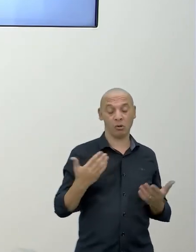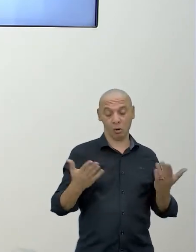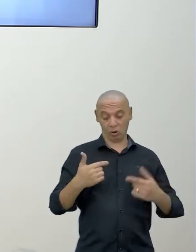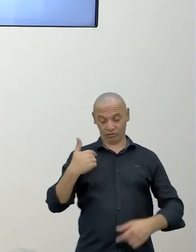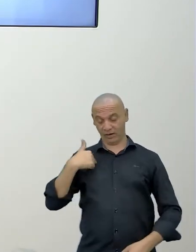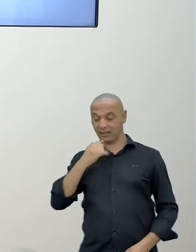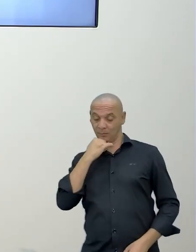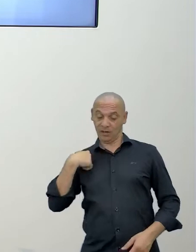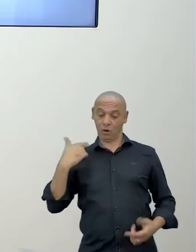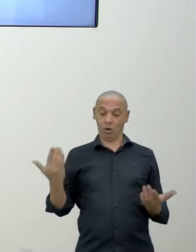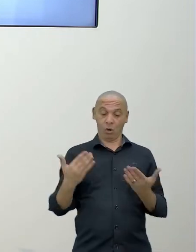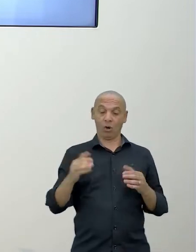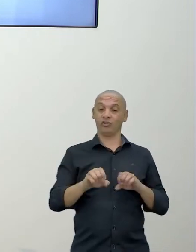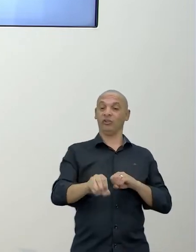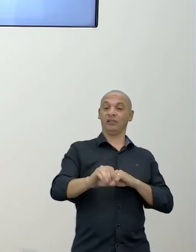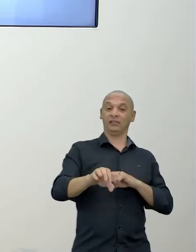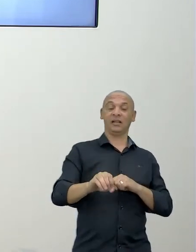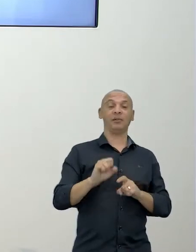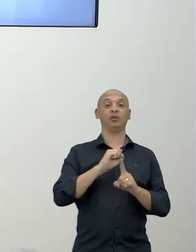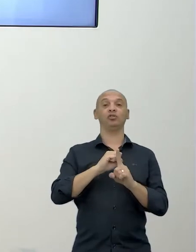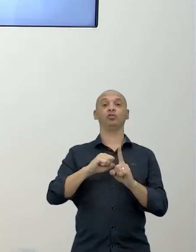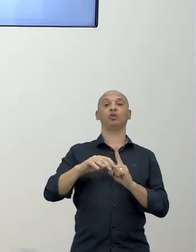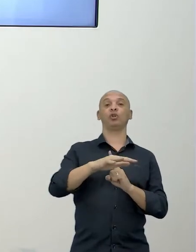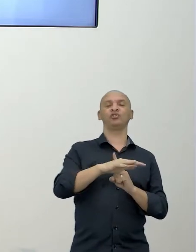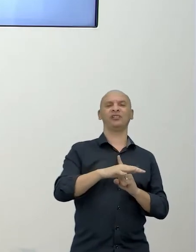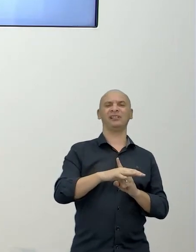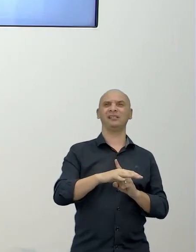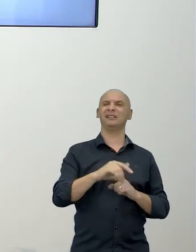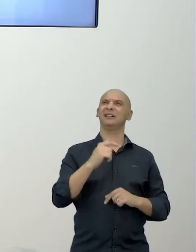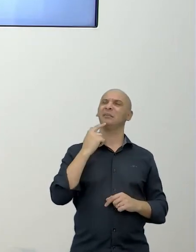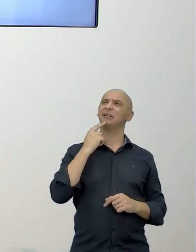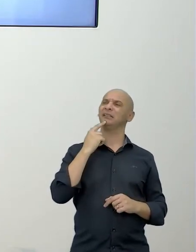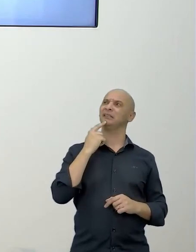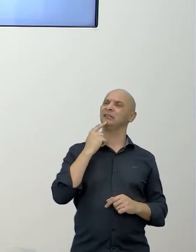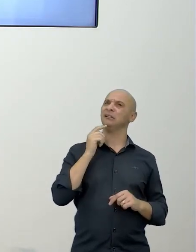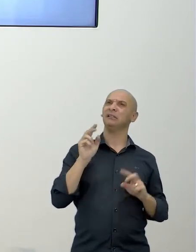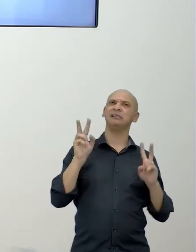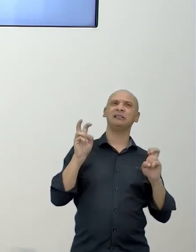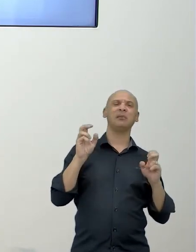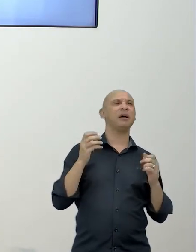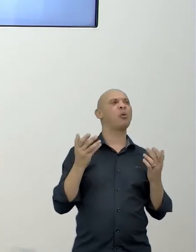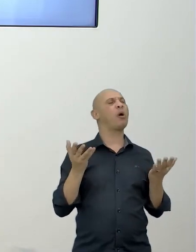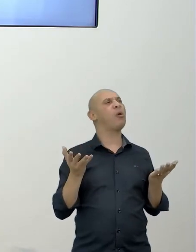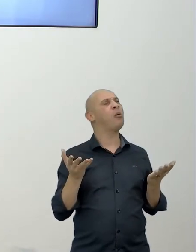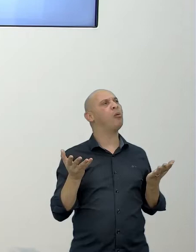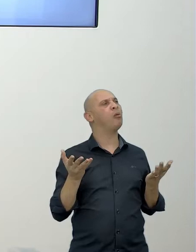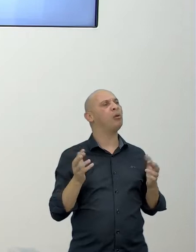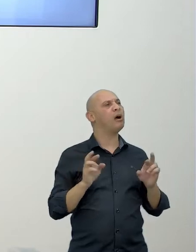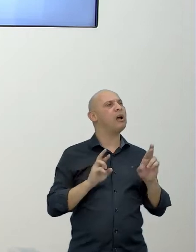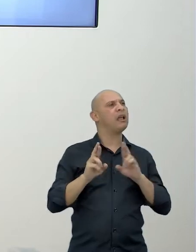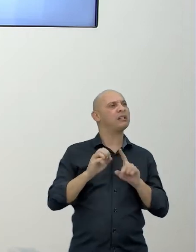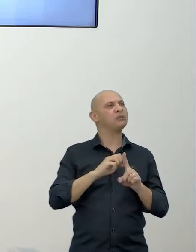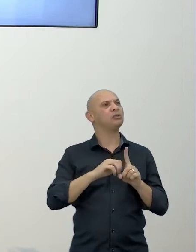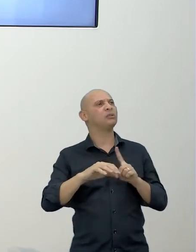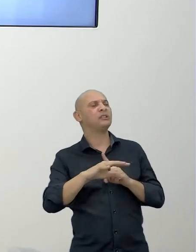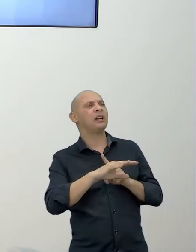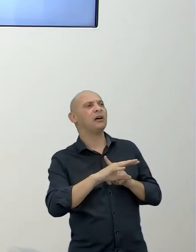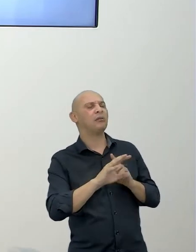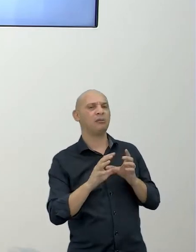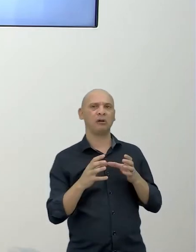É meio tipo eu vir pra cá, assim, hoje eu vou dar aula de sociologia. Você vai dar aula de sociologia, mas você vai falar sobre o quê? Você vai falar sobre